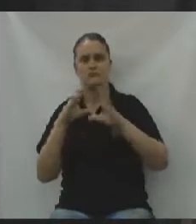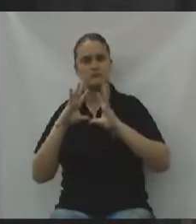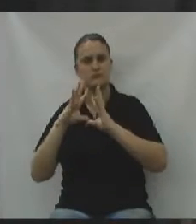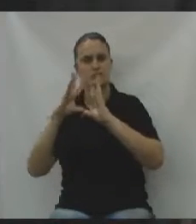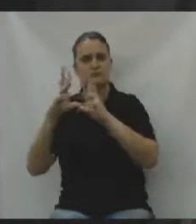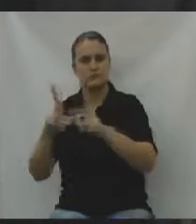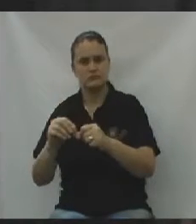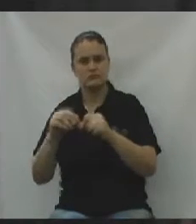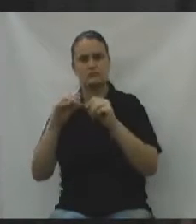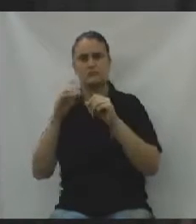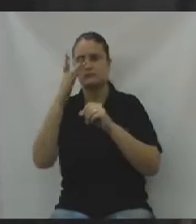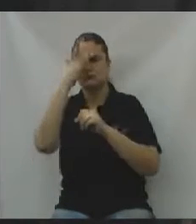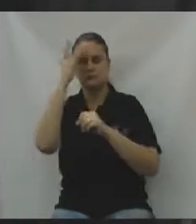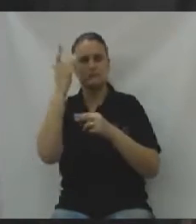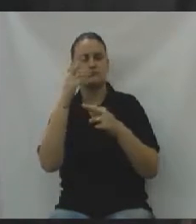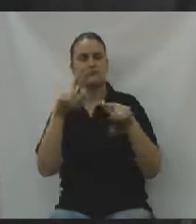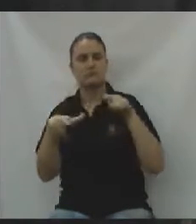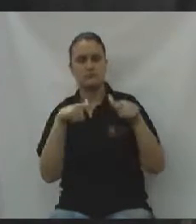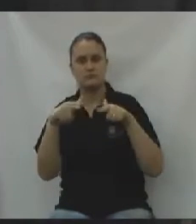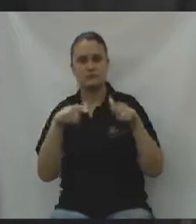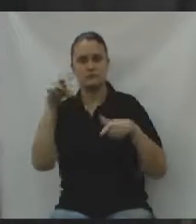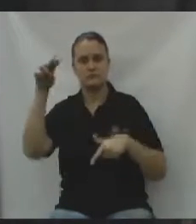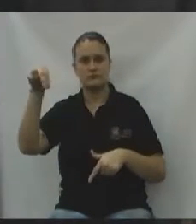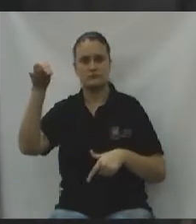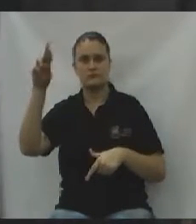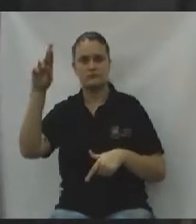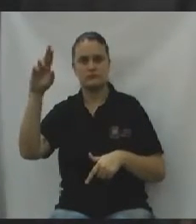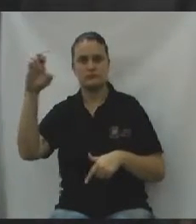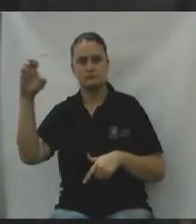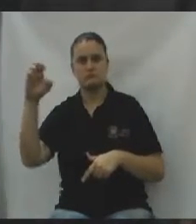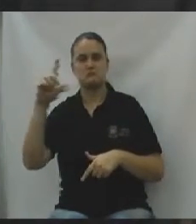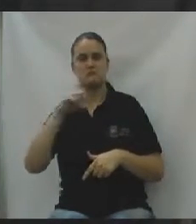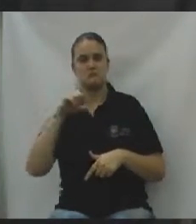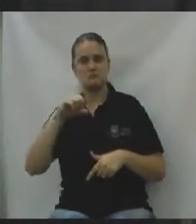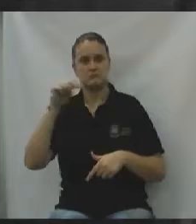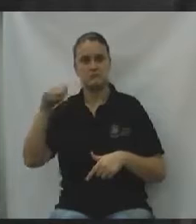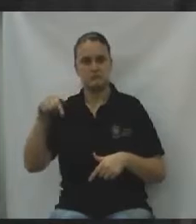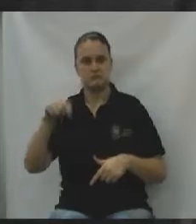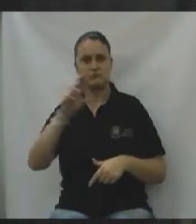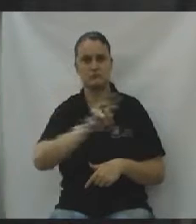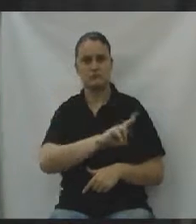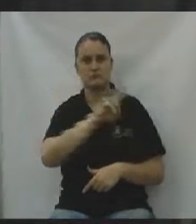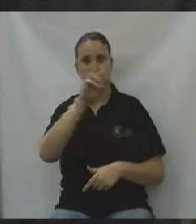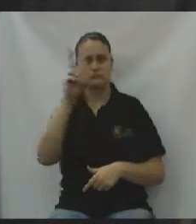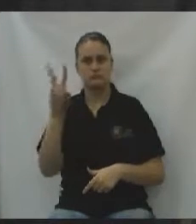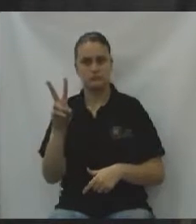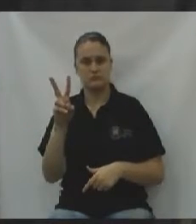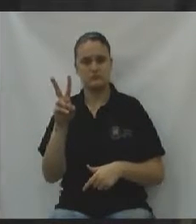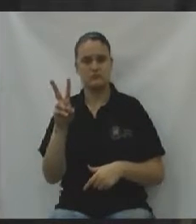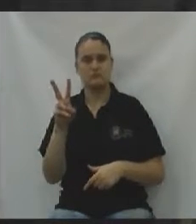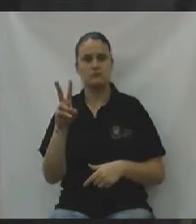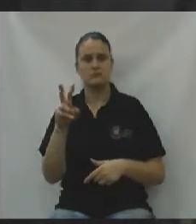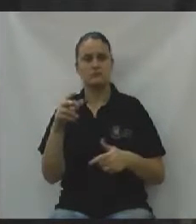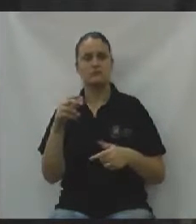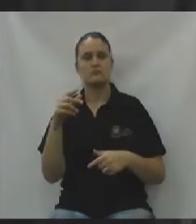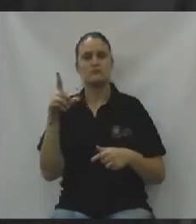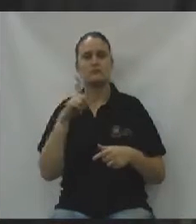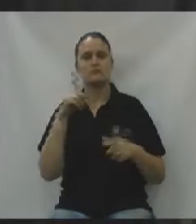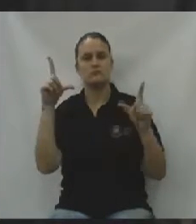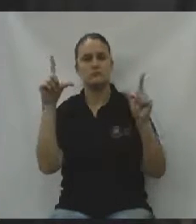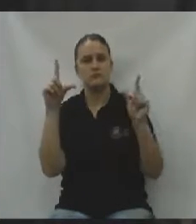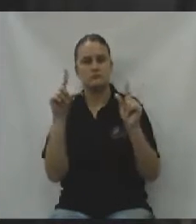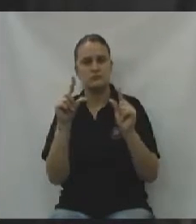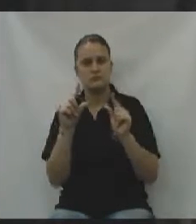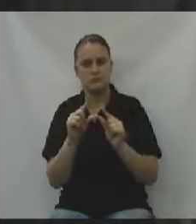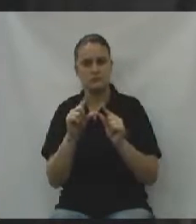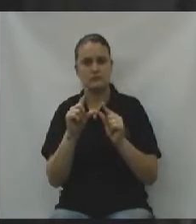do Núcleo Regional de Educação, rendeu à União da Vitória, ao Núcleo Regional, aonde o menor